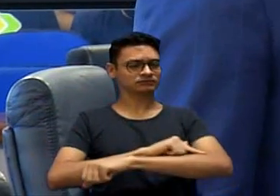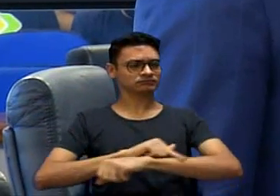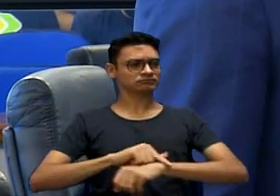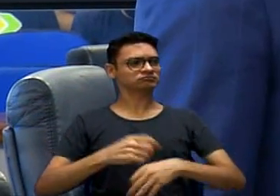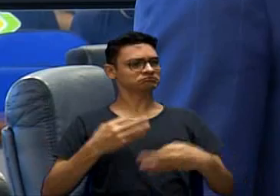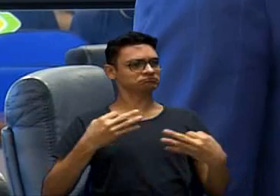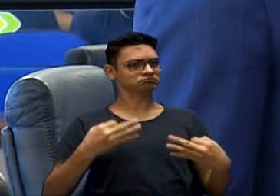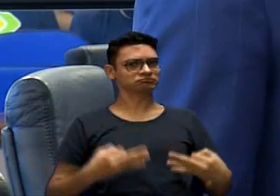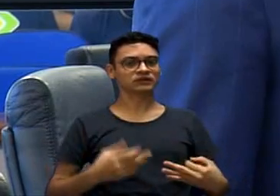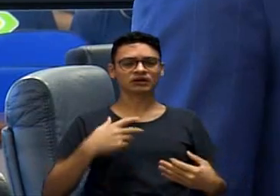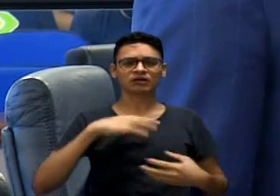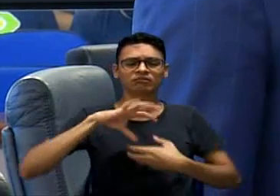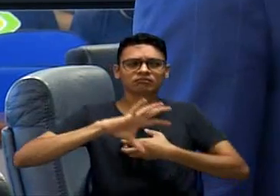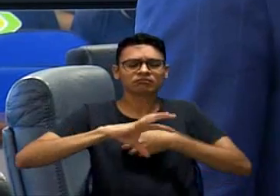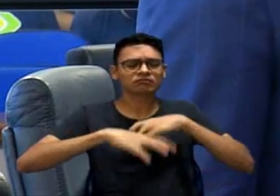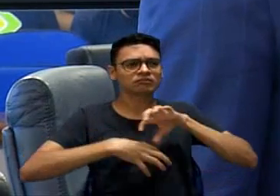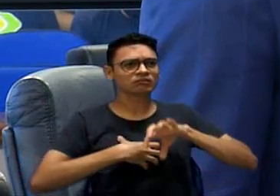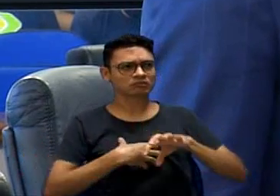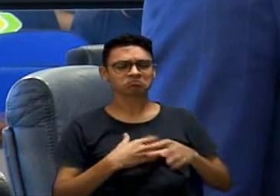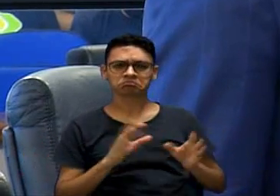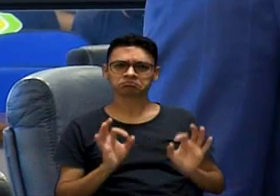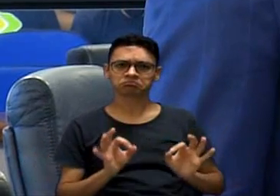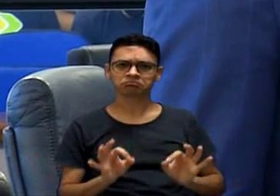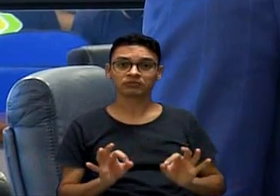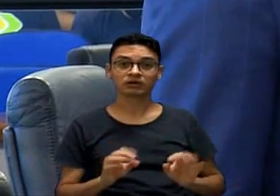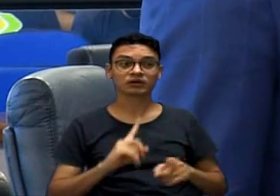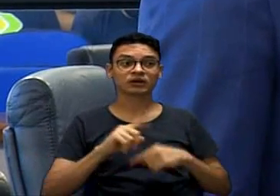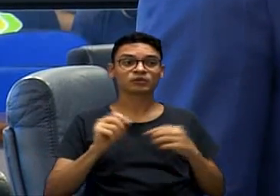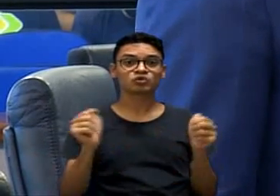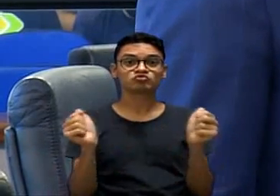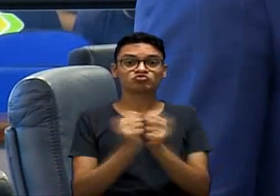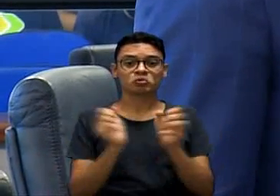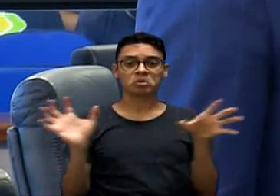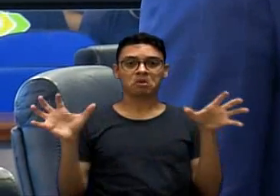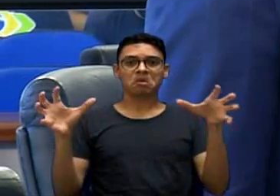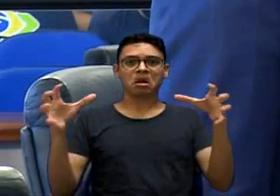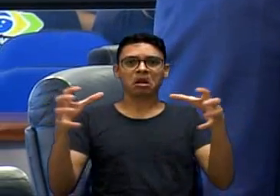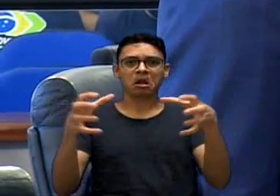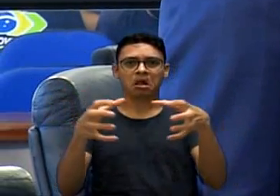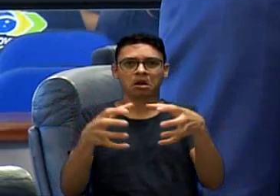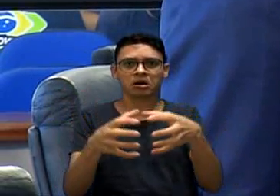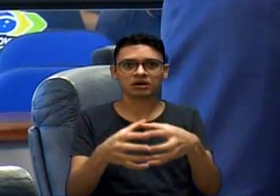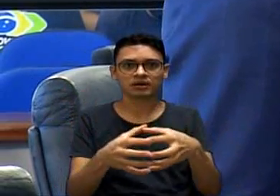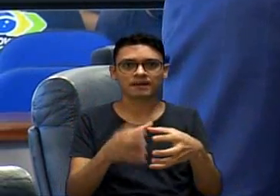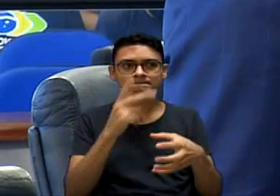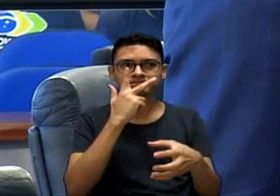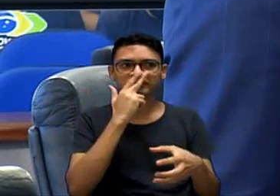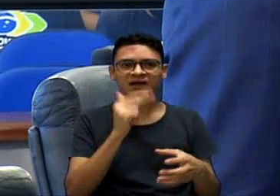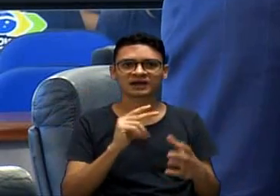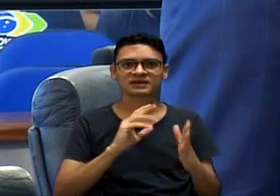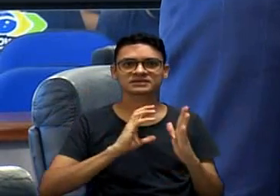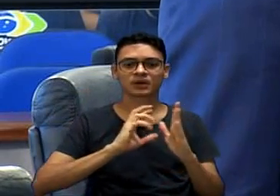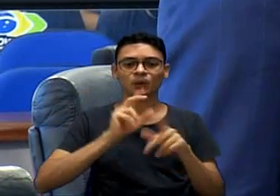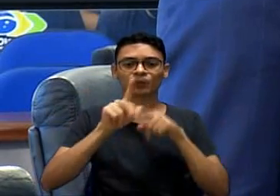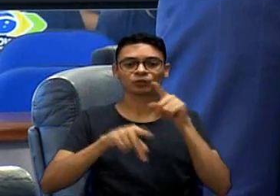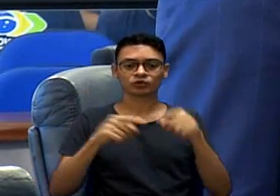comovi. Quando todos estão juntos, mostram que todos os políticos que aqui